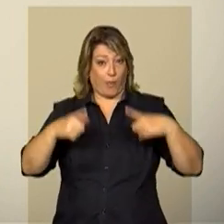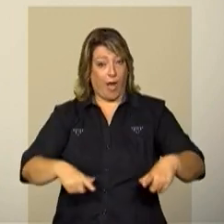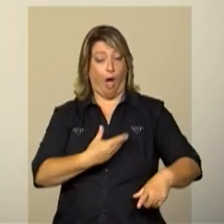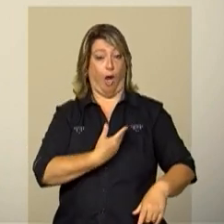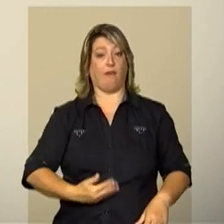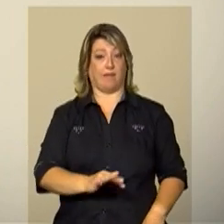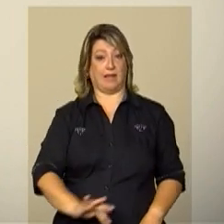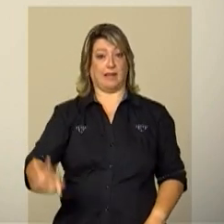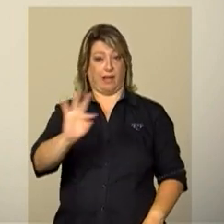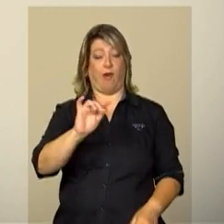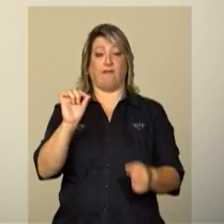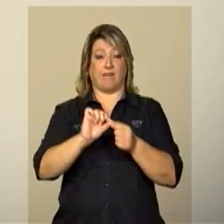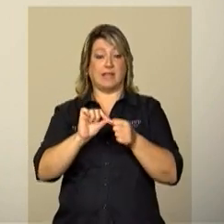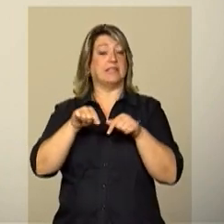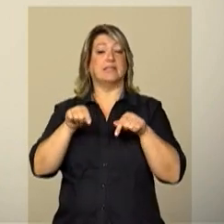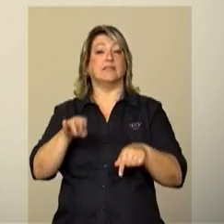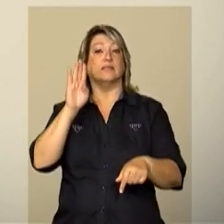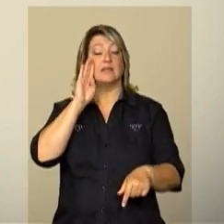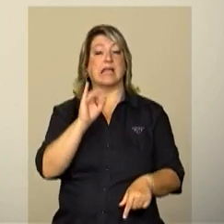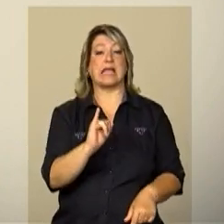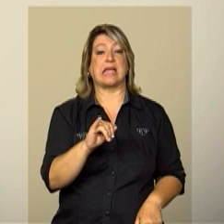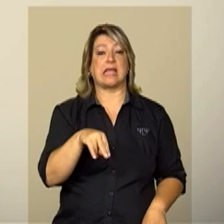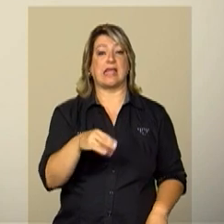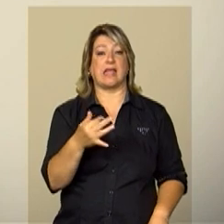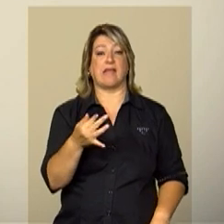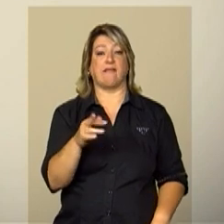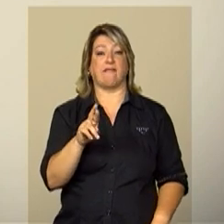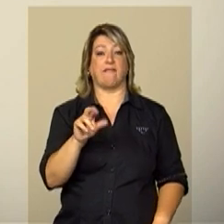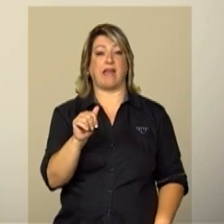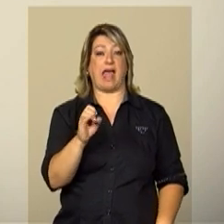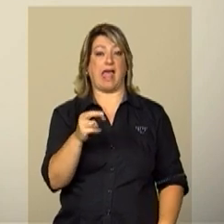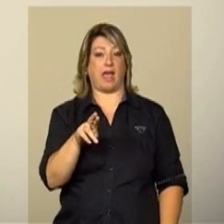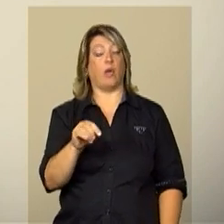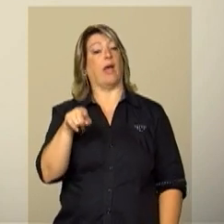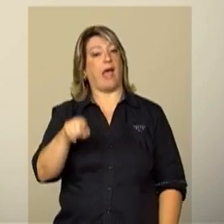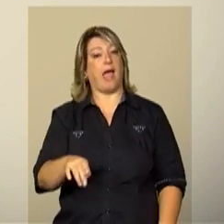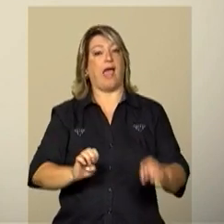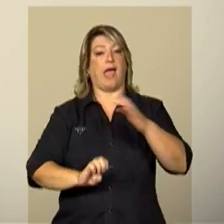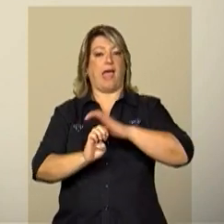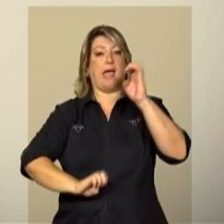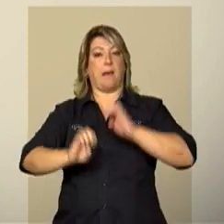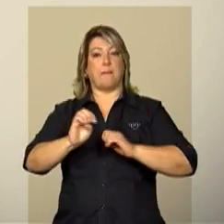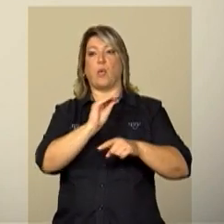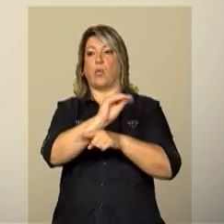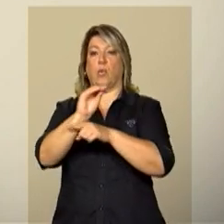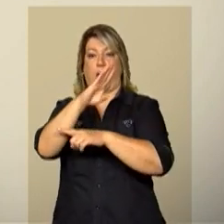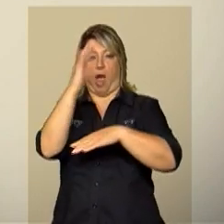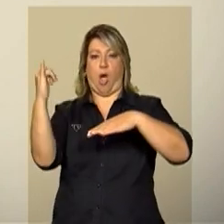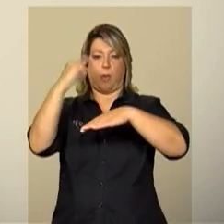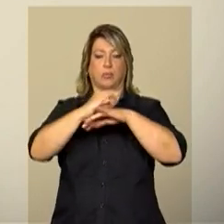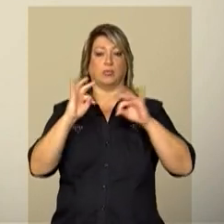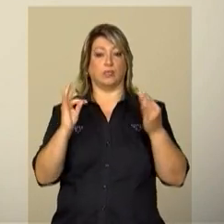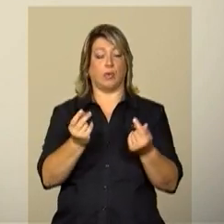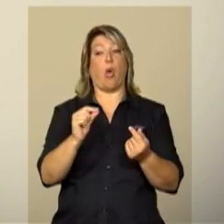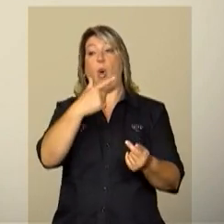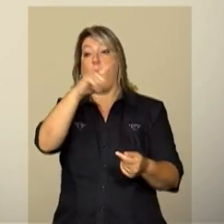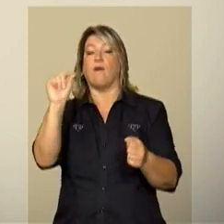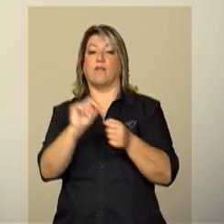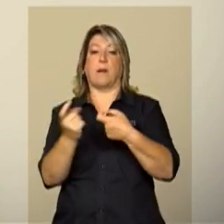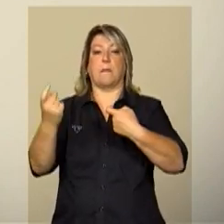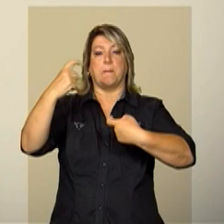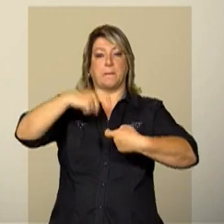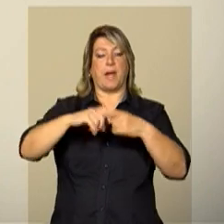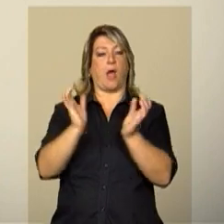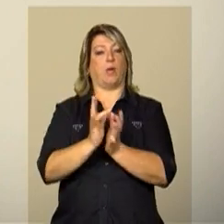fazendo isso por meio da Infraero que é a nossa empresa que cuida dos aeroportos em outros nós fizemos parcerias com o